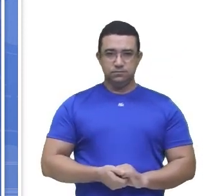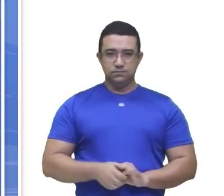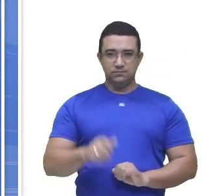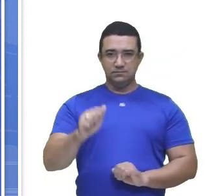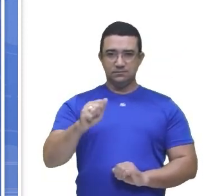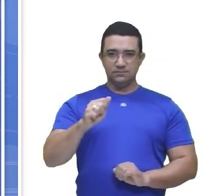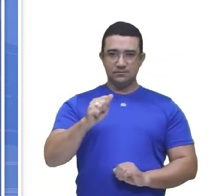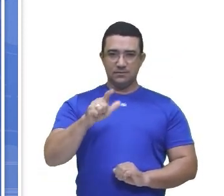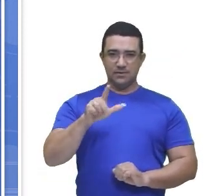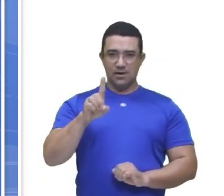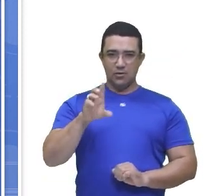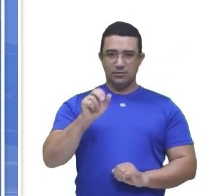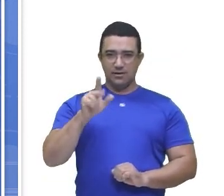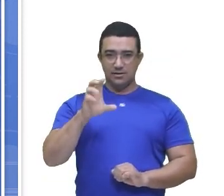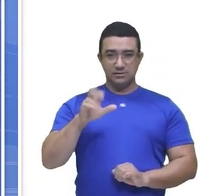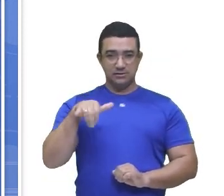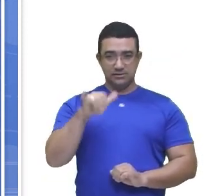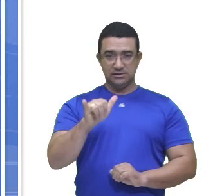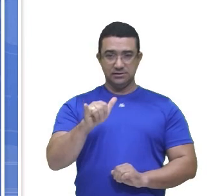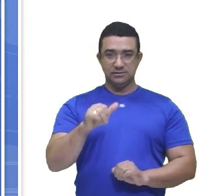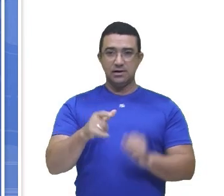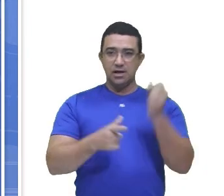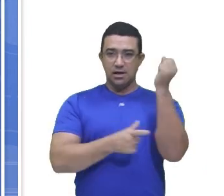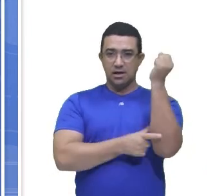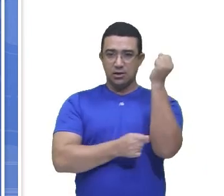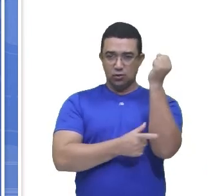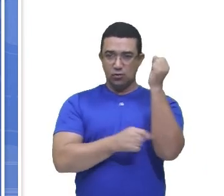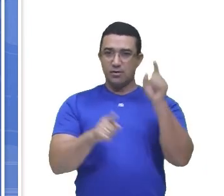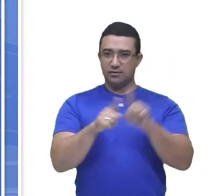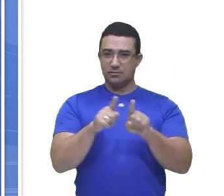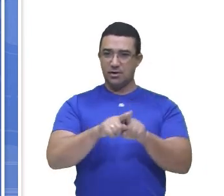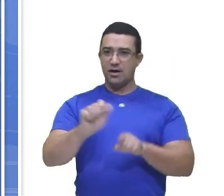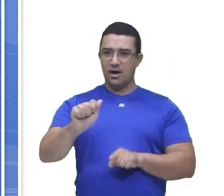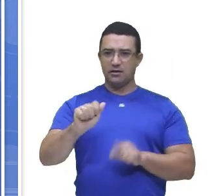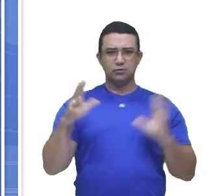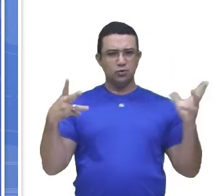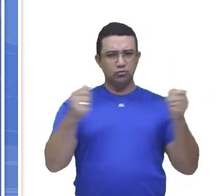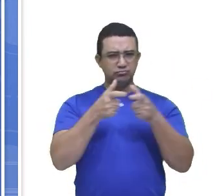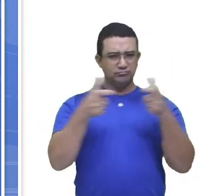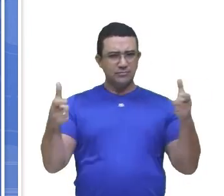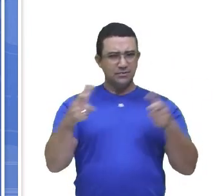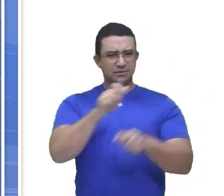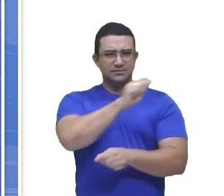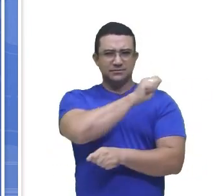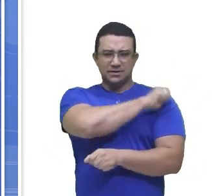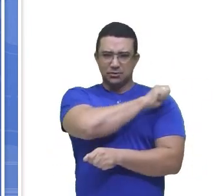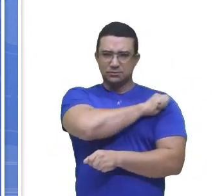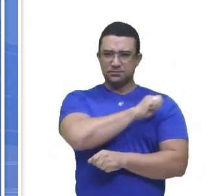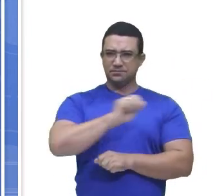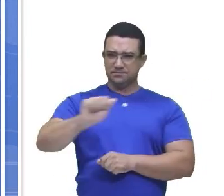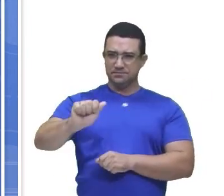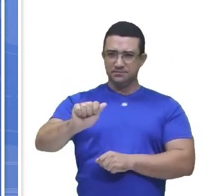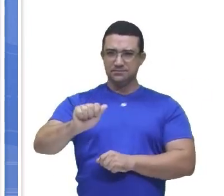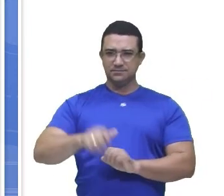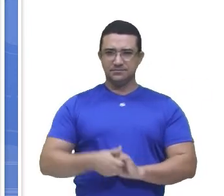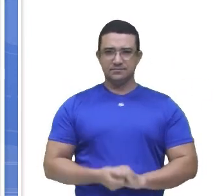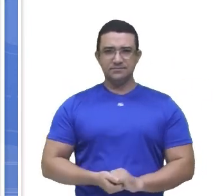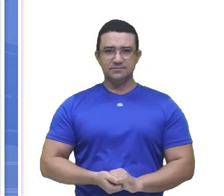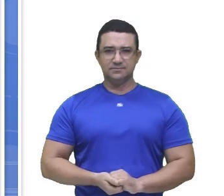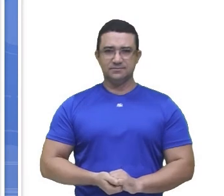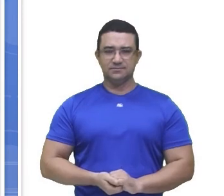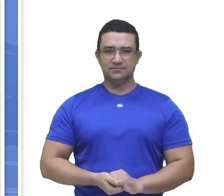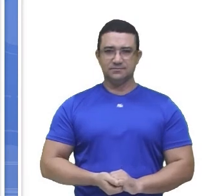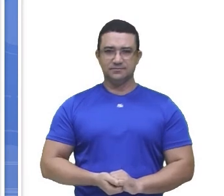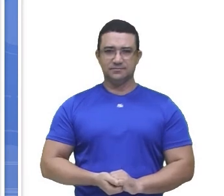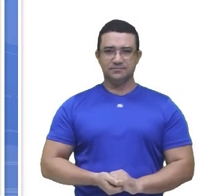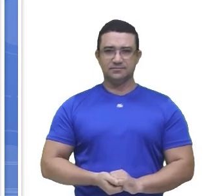do 7, Maria Isabel, ali de Iranduba, alternativa A. Todos alternativa A? Vamos então aqui à análise. Pessoal, gostaria de